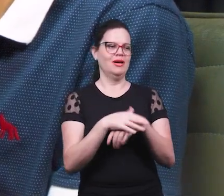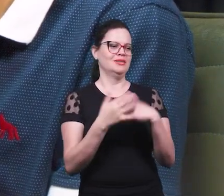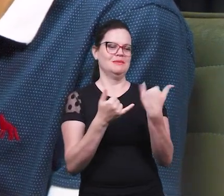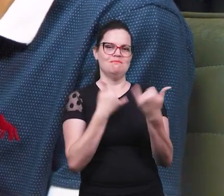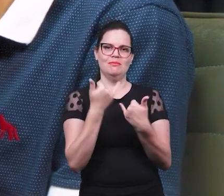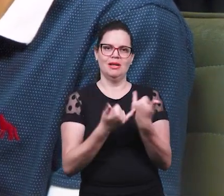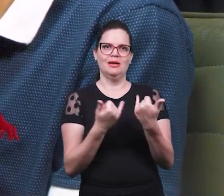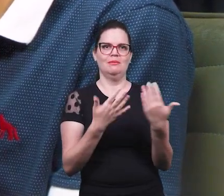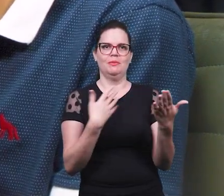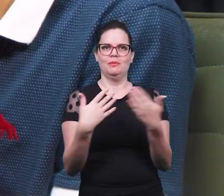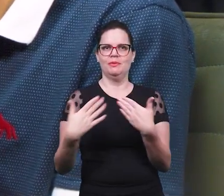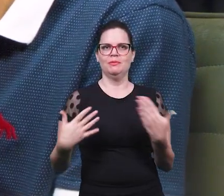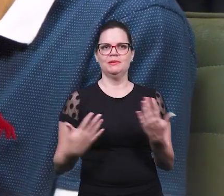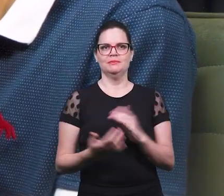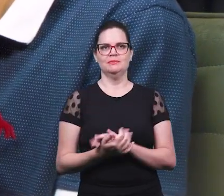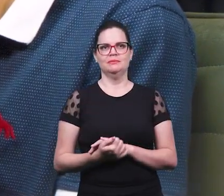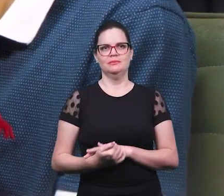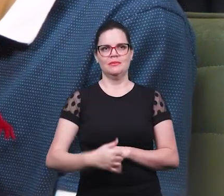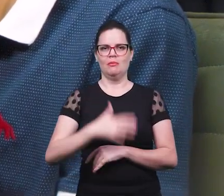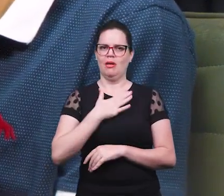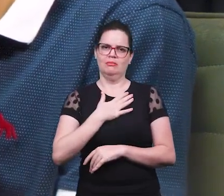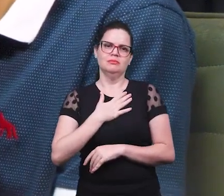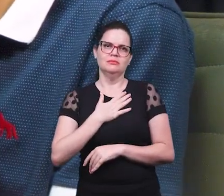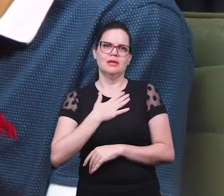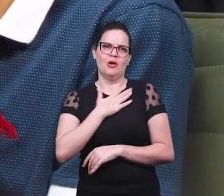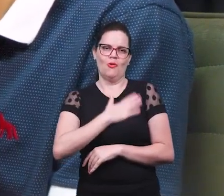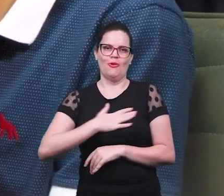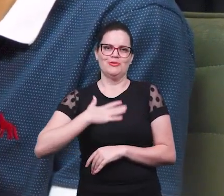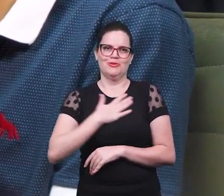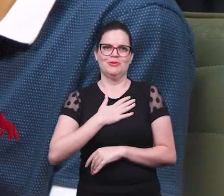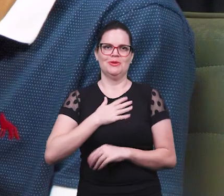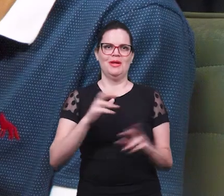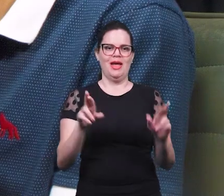brinca. Pra mim, assim, eu acho bom